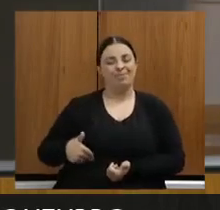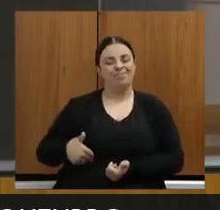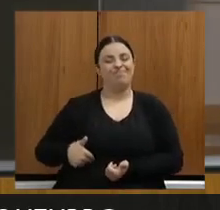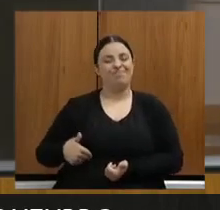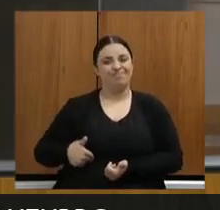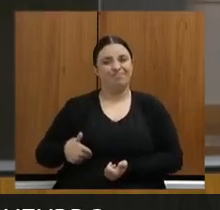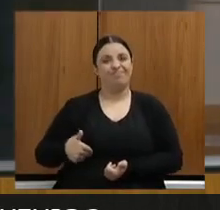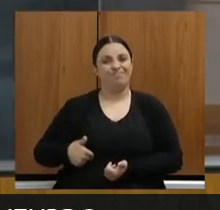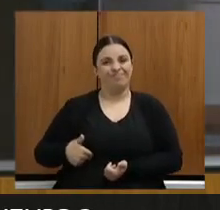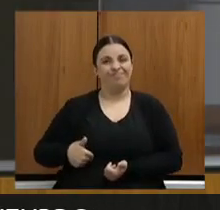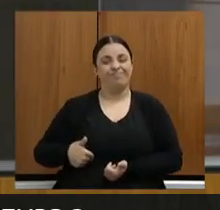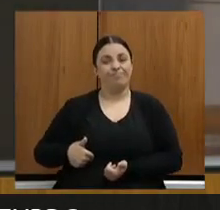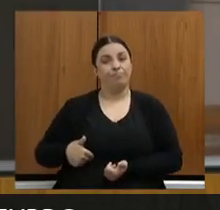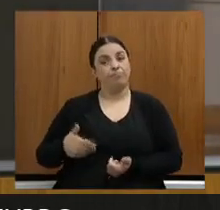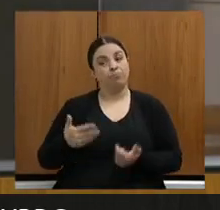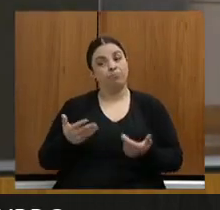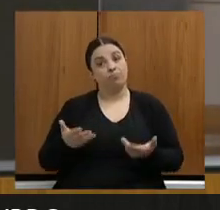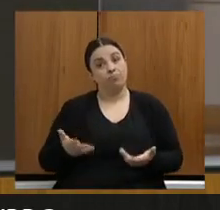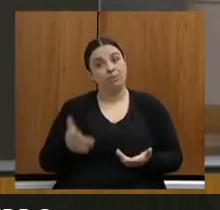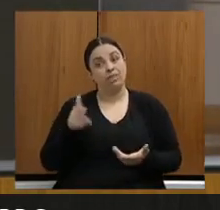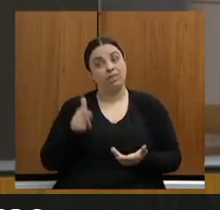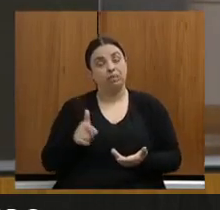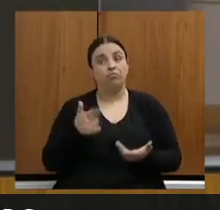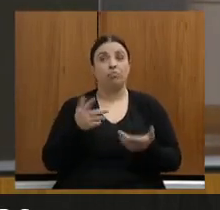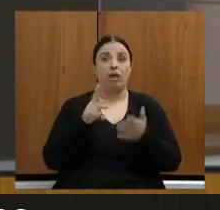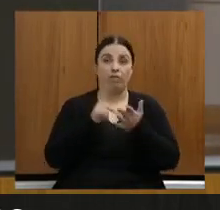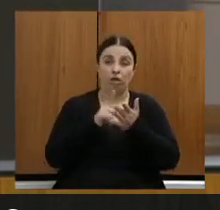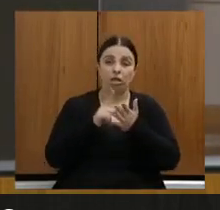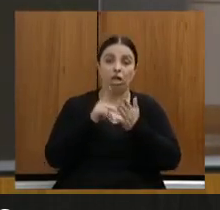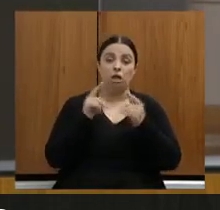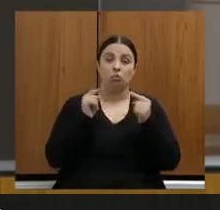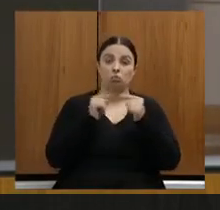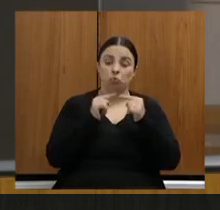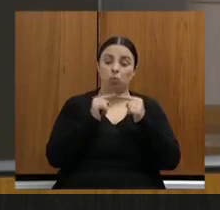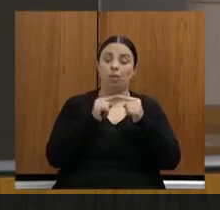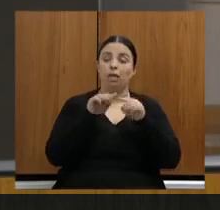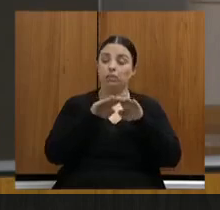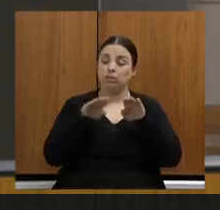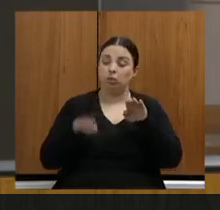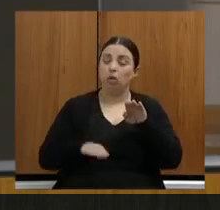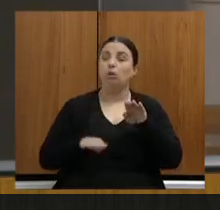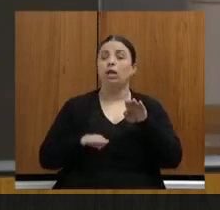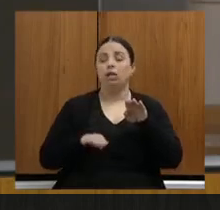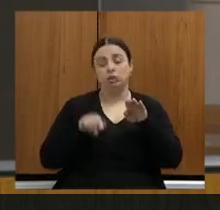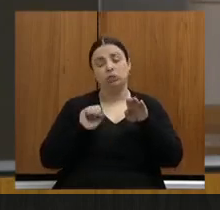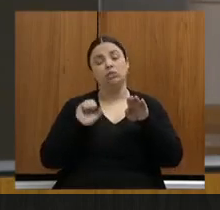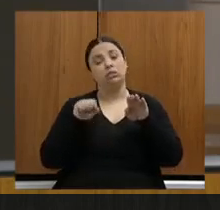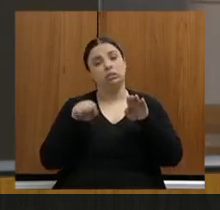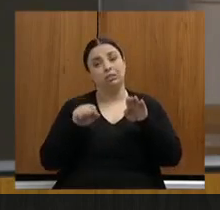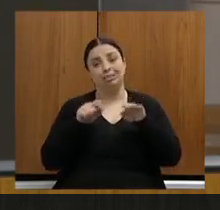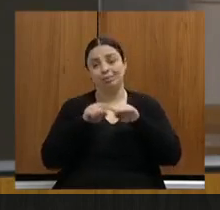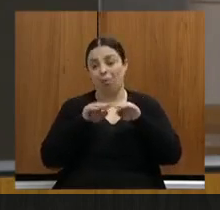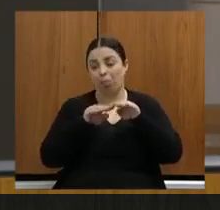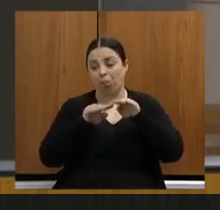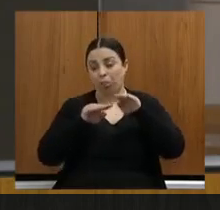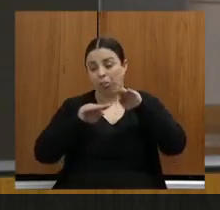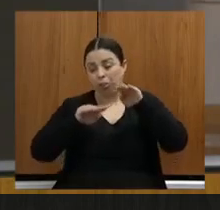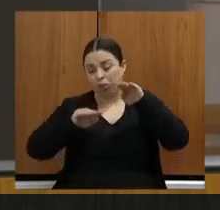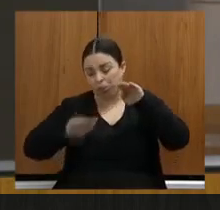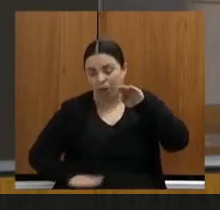fome claro que está ligado à questão da desigualdade social no Brasil e que vem se transformando no abismo né